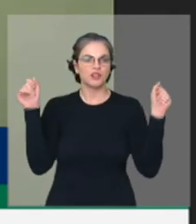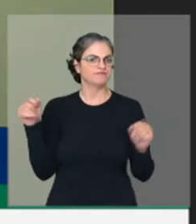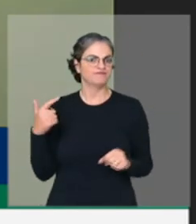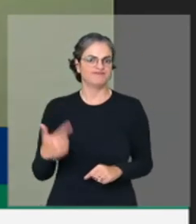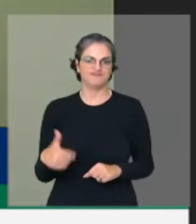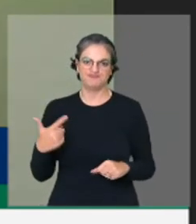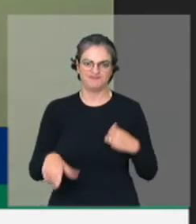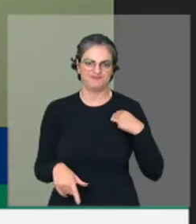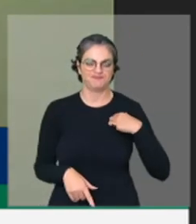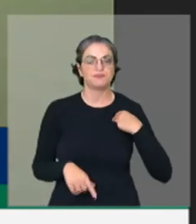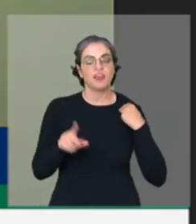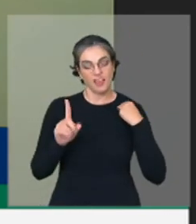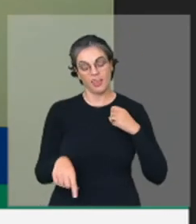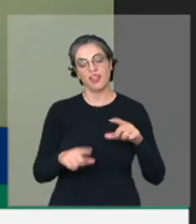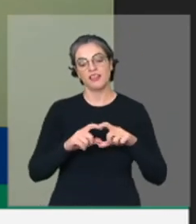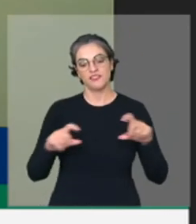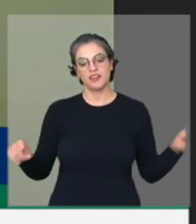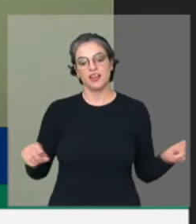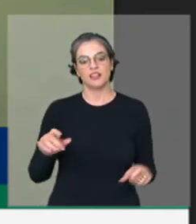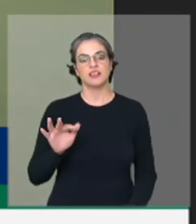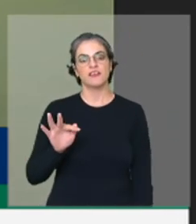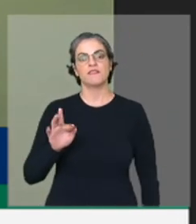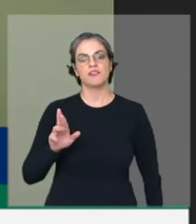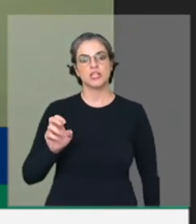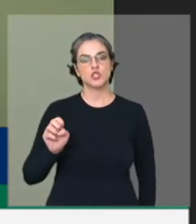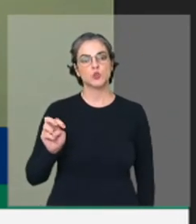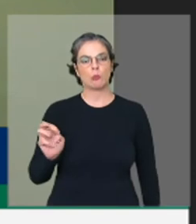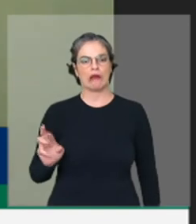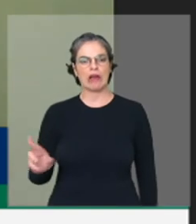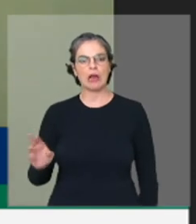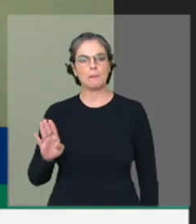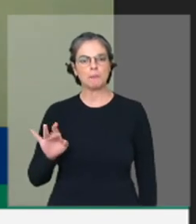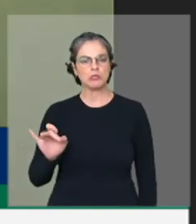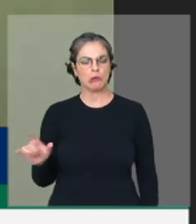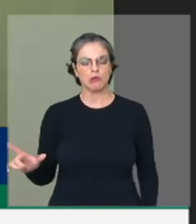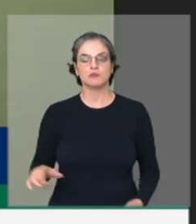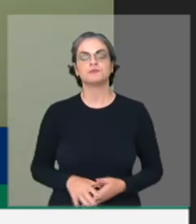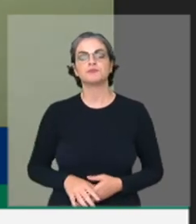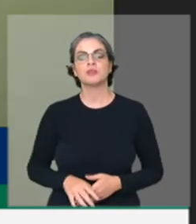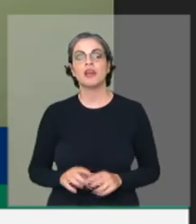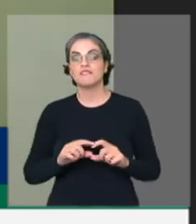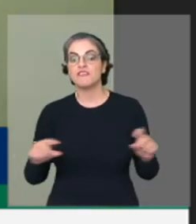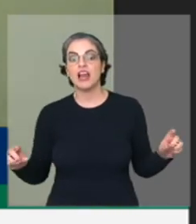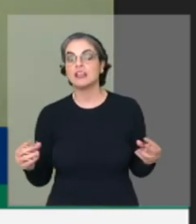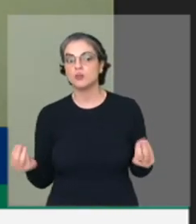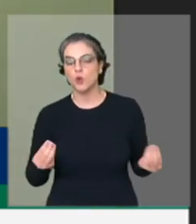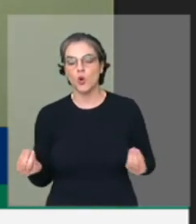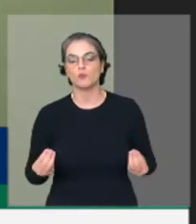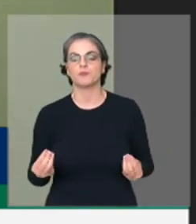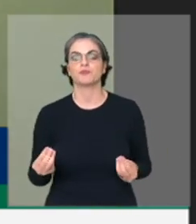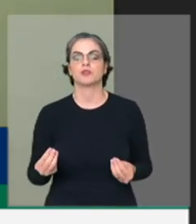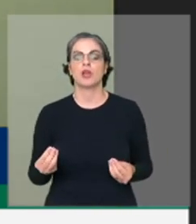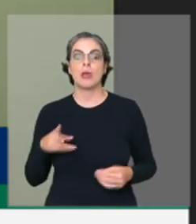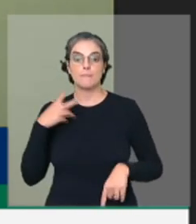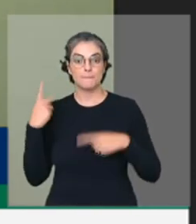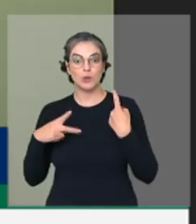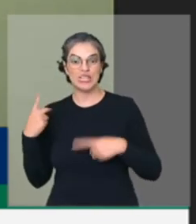Parafraseando François Guizot. De novo, quando a política entra nos tribunais,